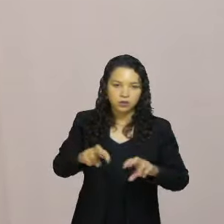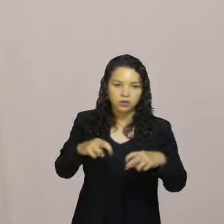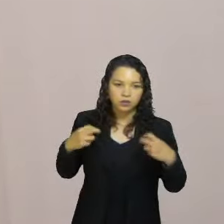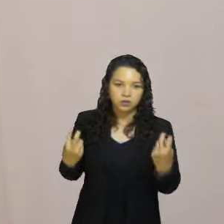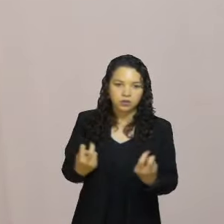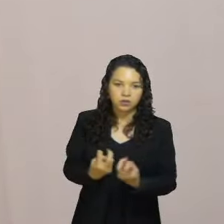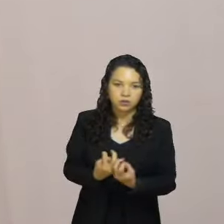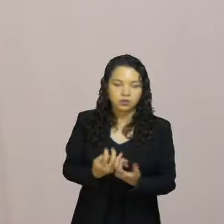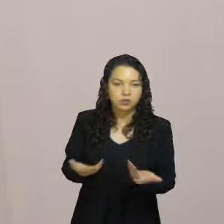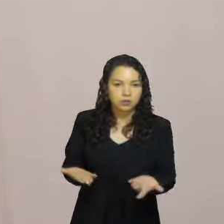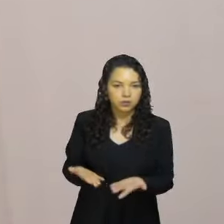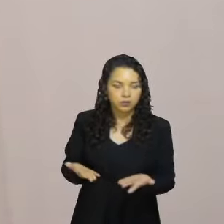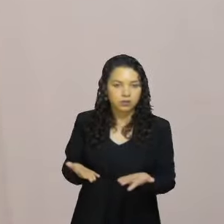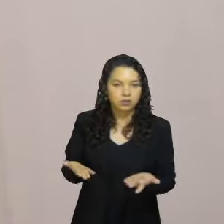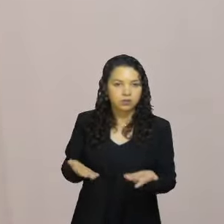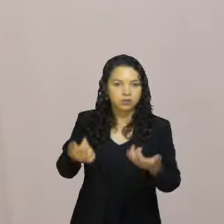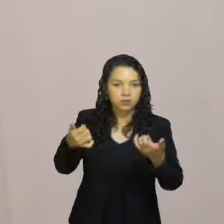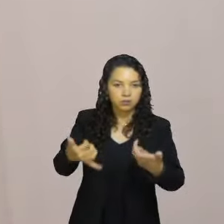tarde dois temas.